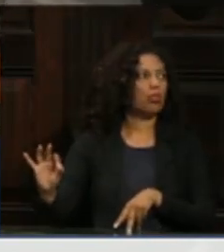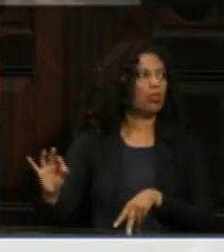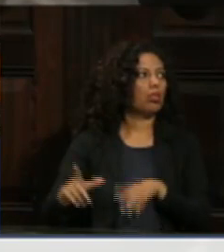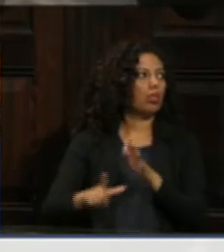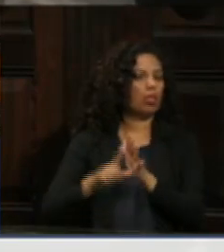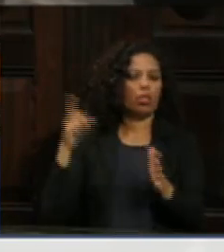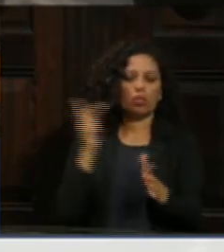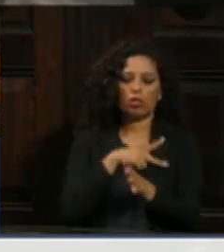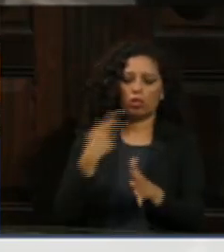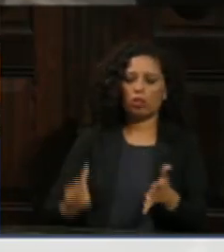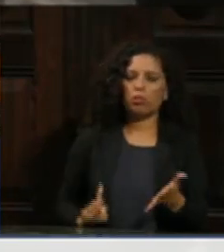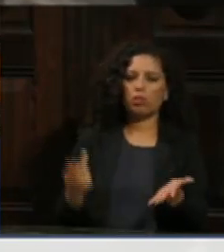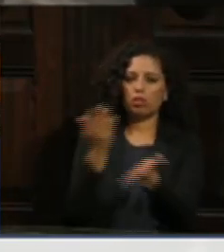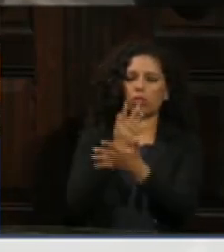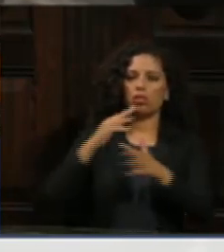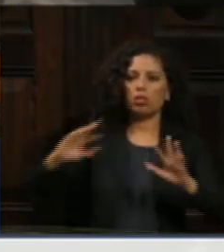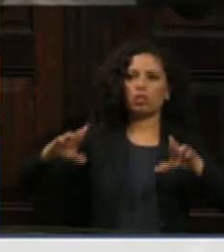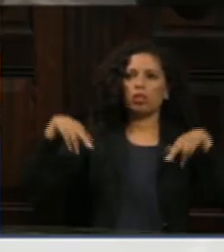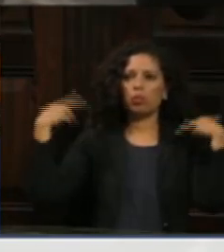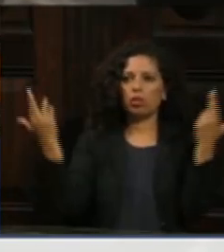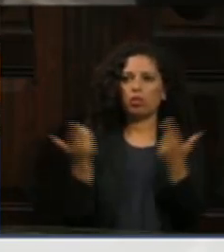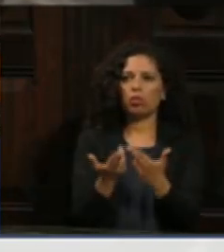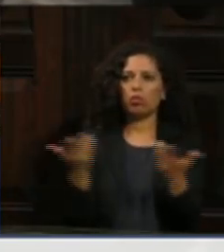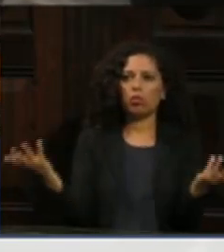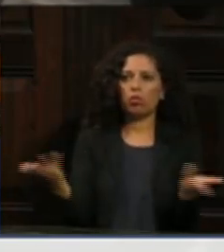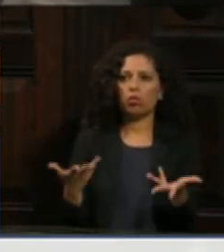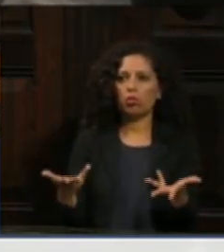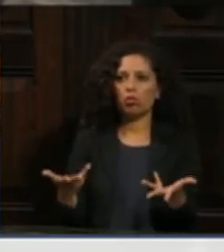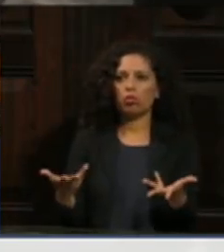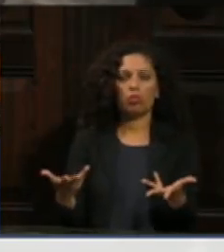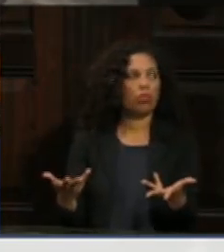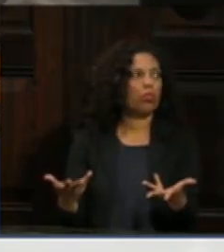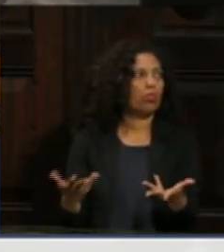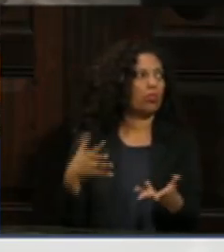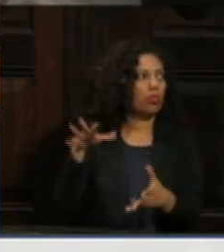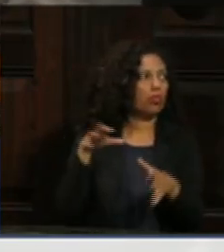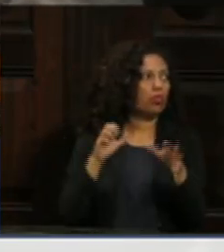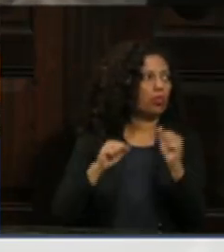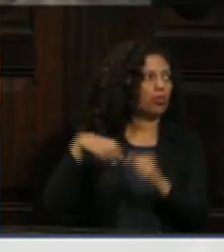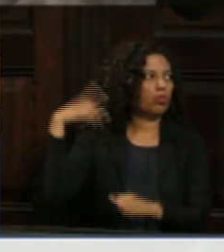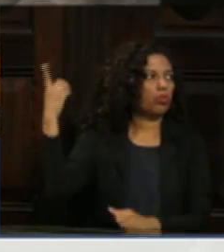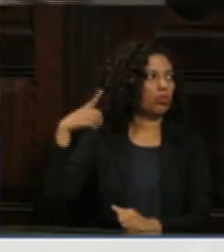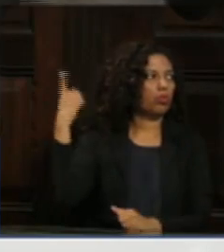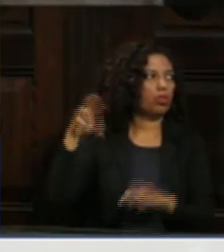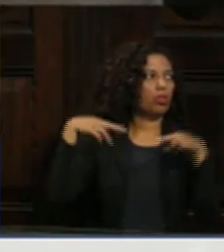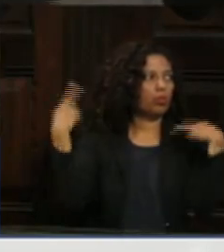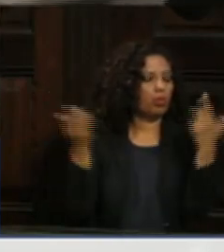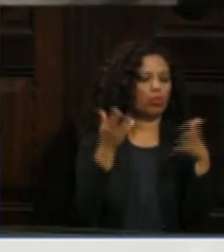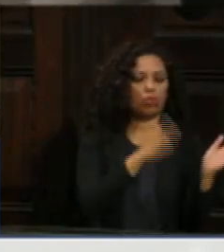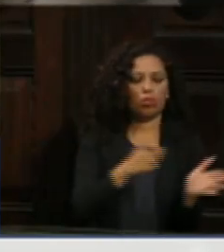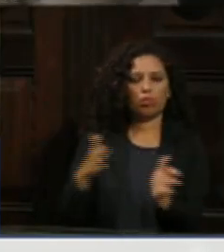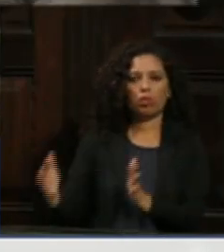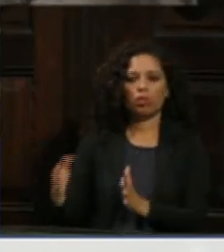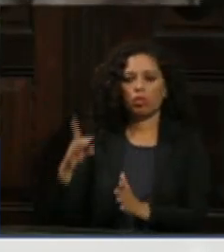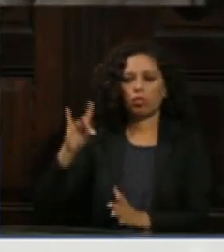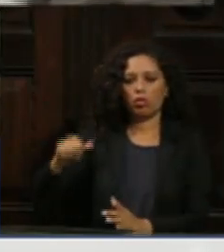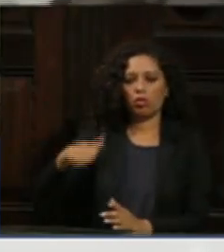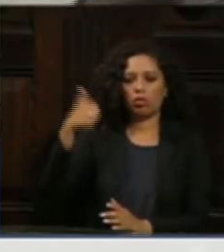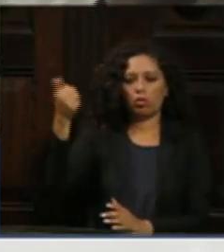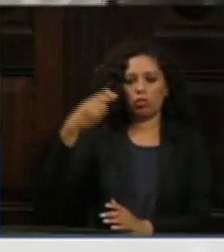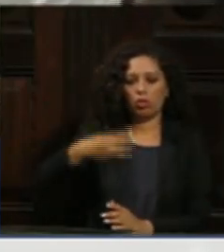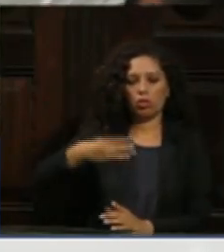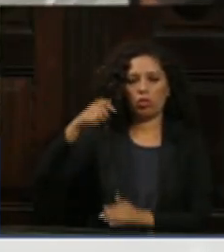ser constantemente colocados sob a égide da suspeição. E eu quero, portanto, aqui denunciar e me insurgir contra